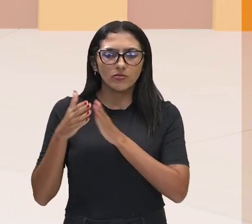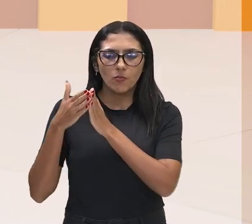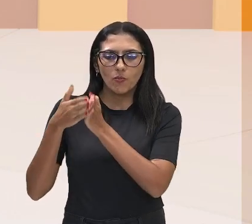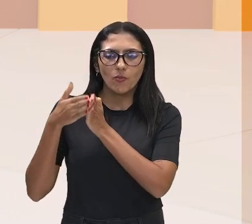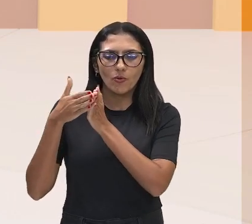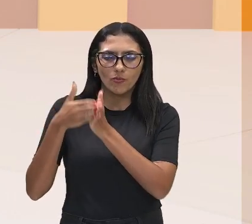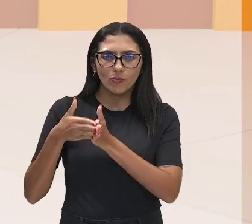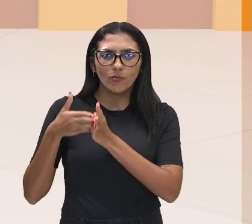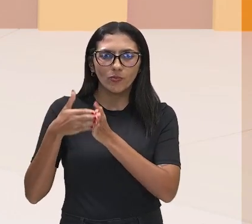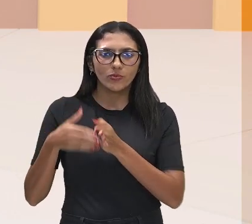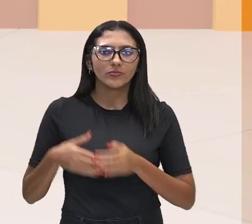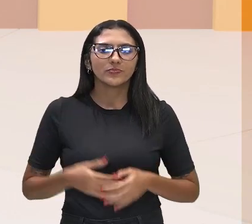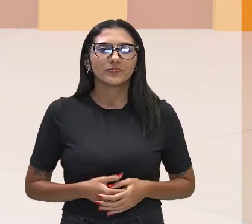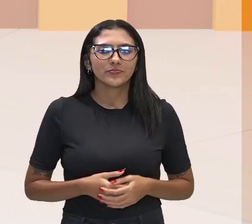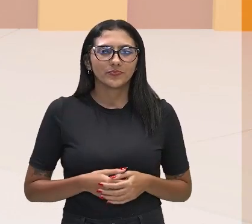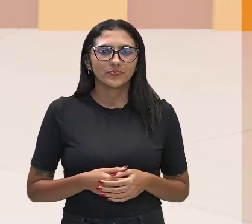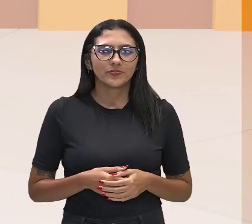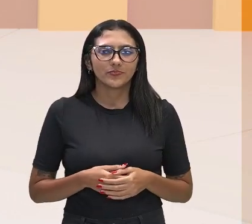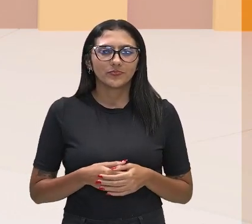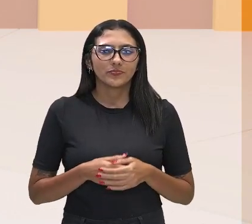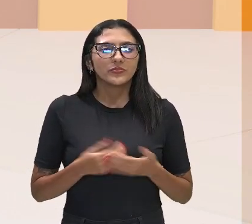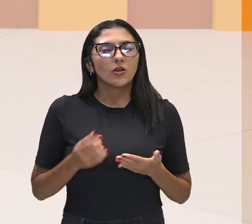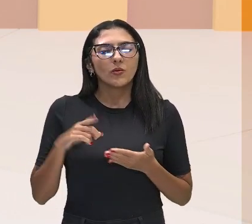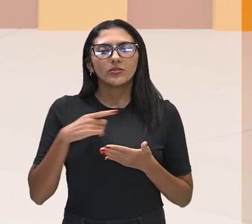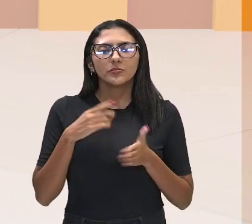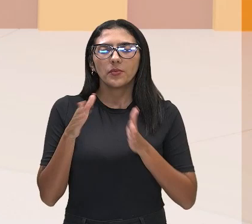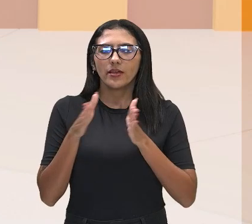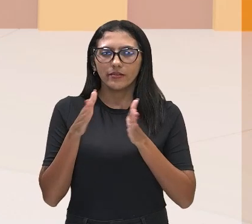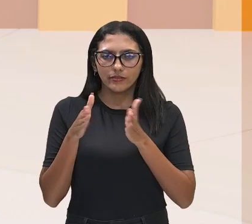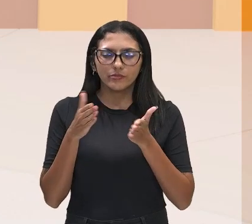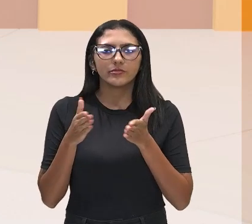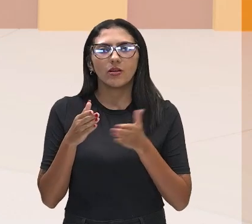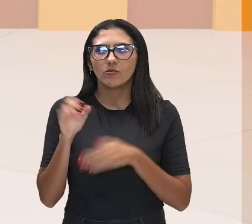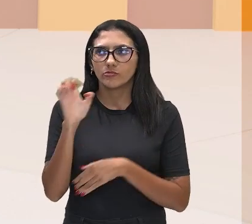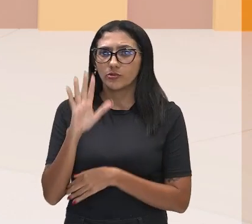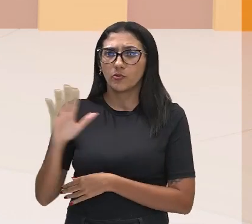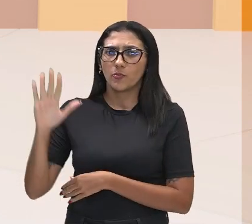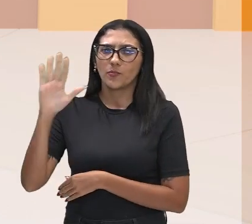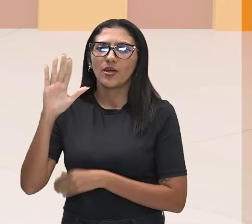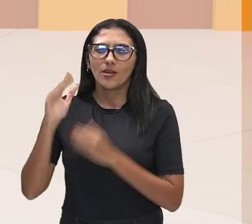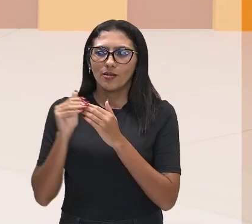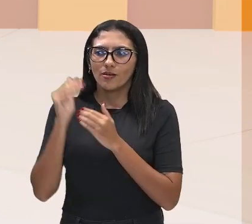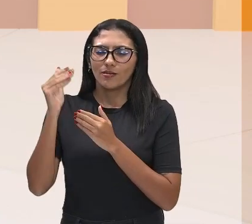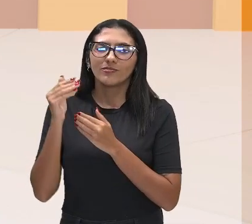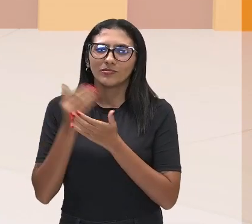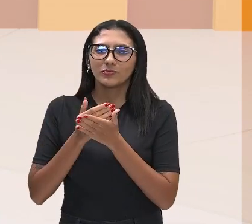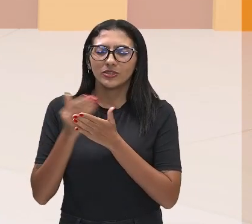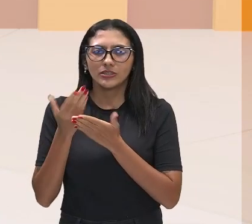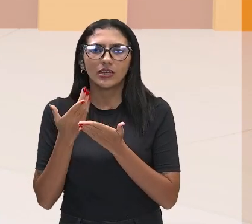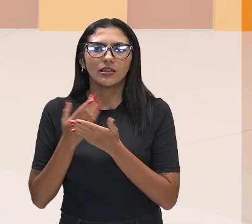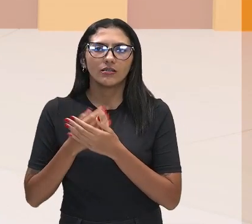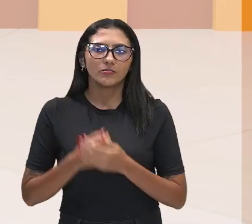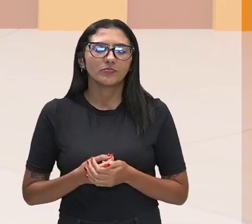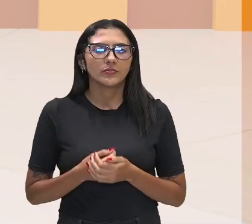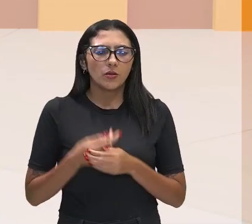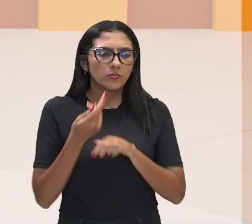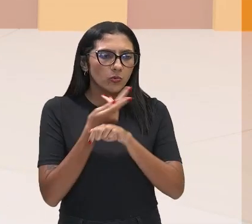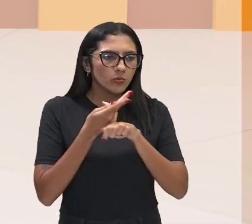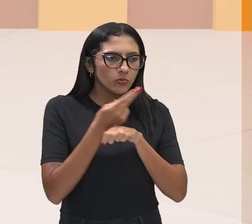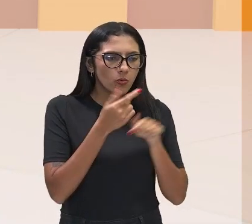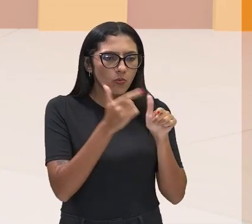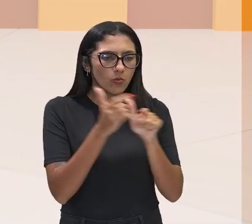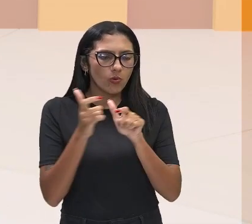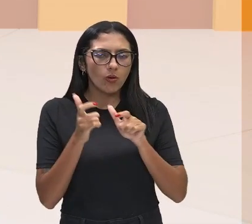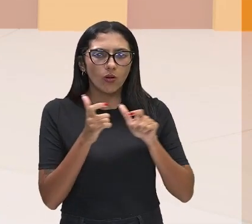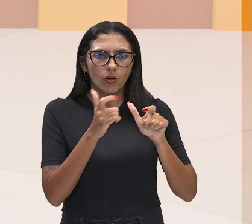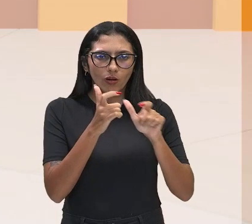Então, nesse período em que o mundo começou, os europeus principalmente começaram a buscar novos territórios, né,